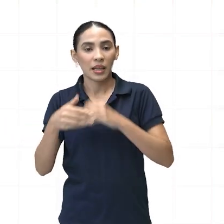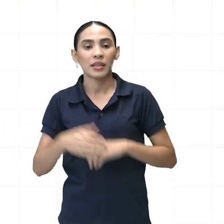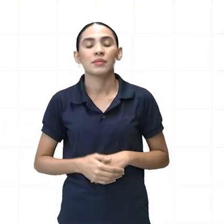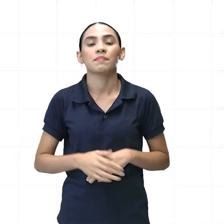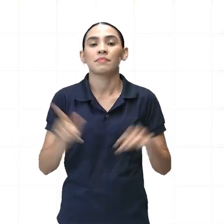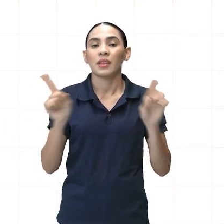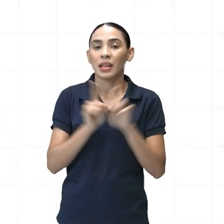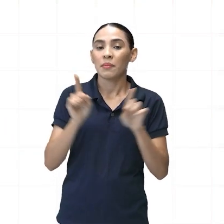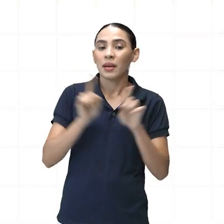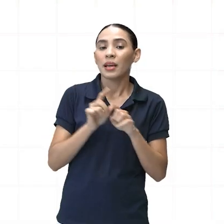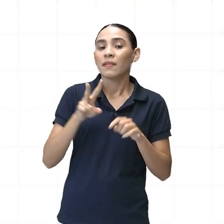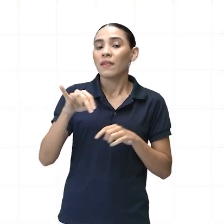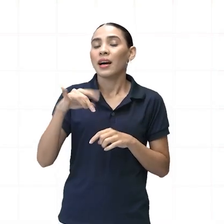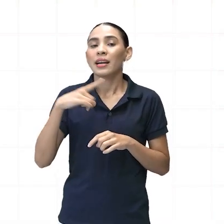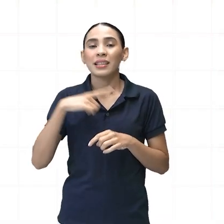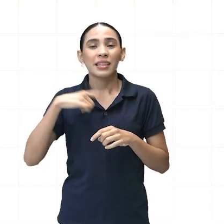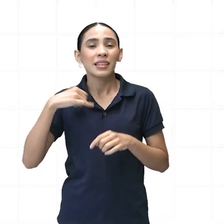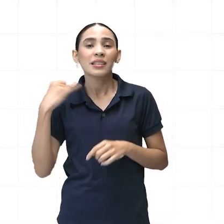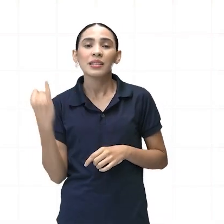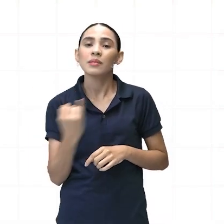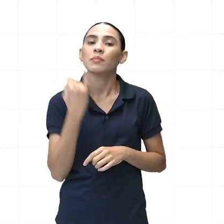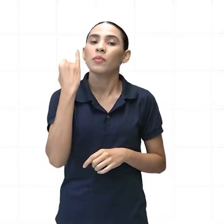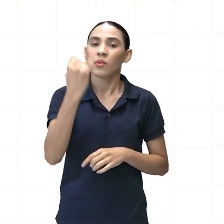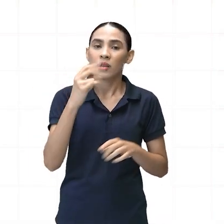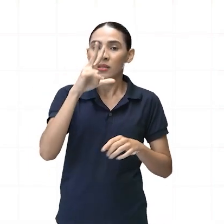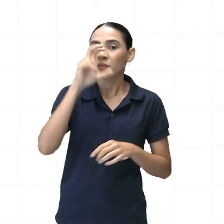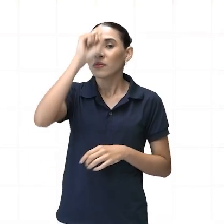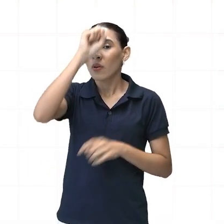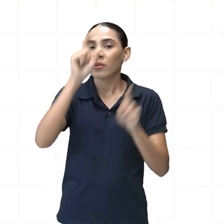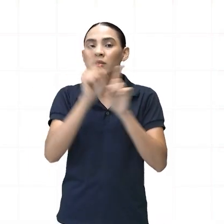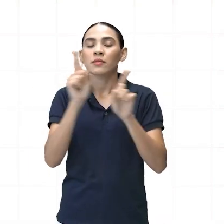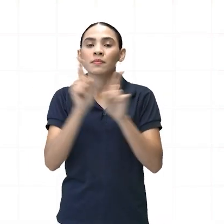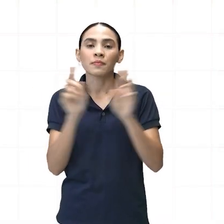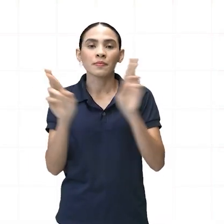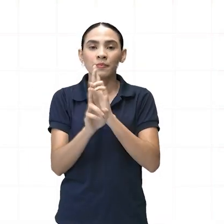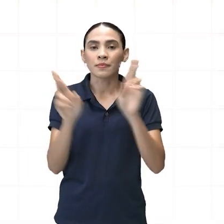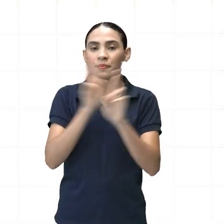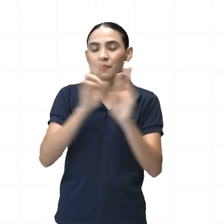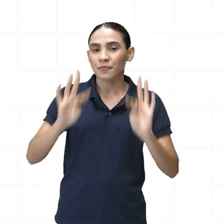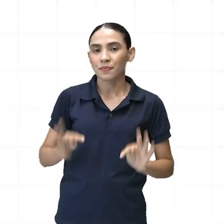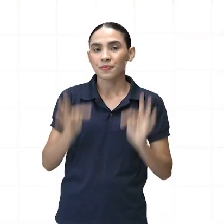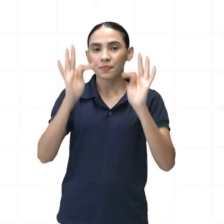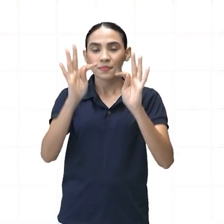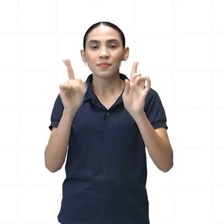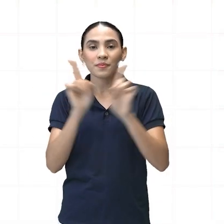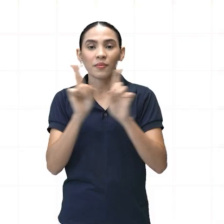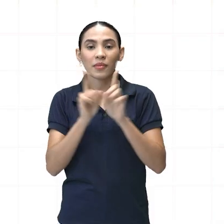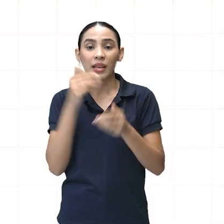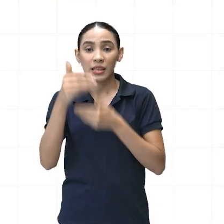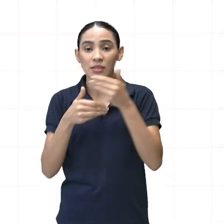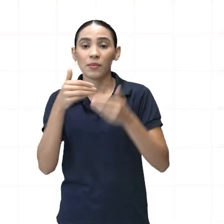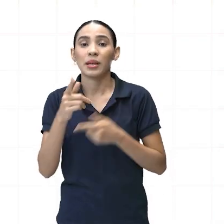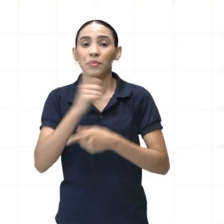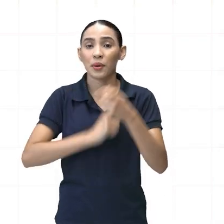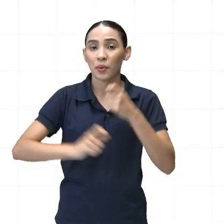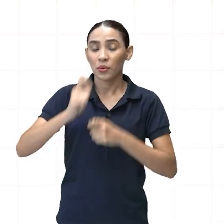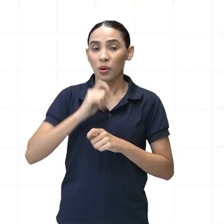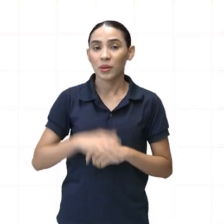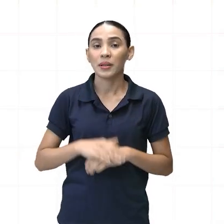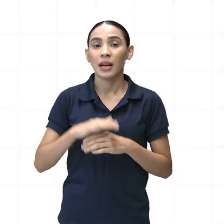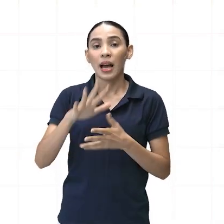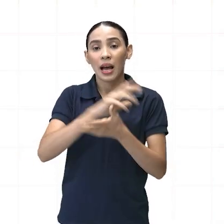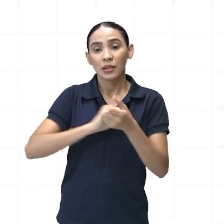sustentabilidade, que também vai ter essa importância em relação à tecnologia, em relação ao desenvolvimento econômico.